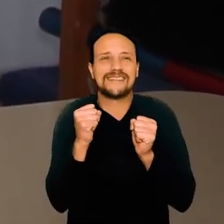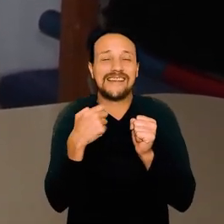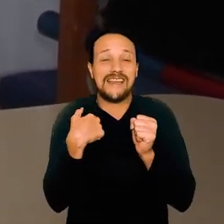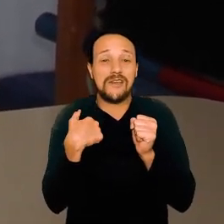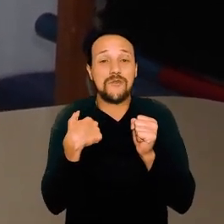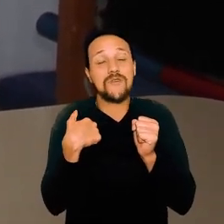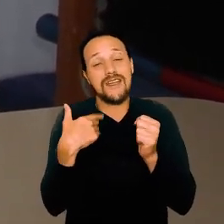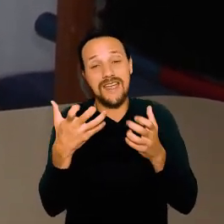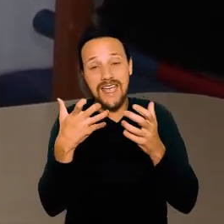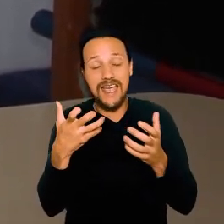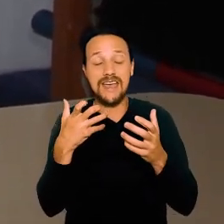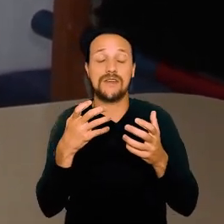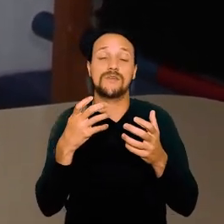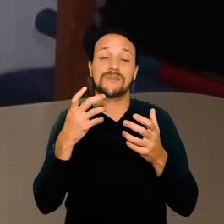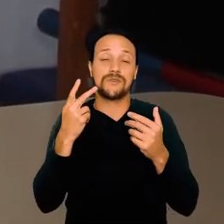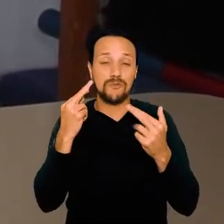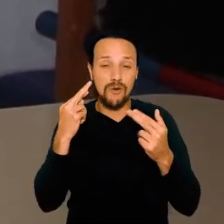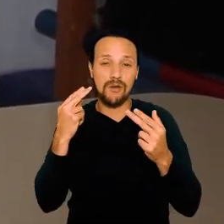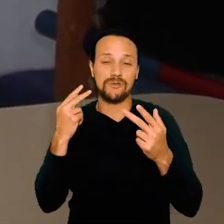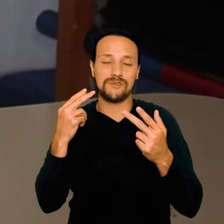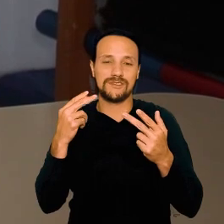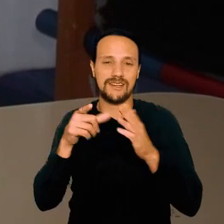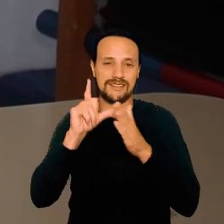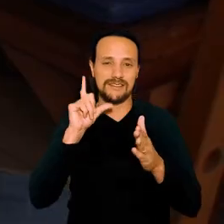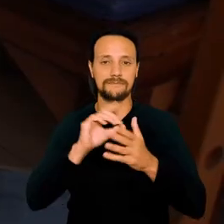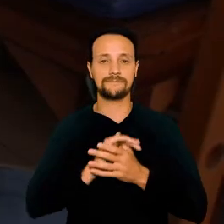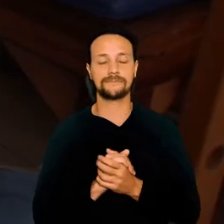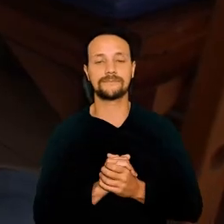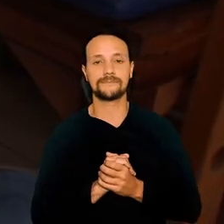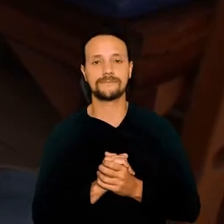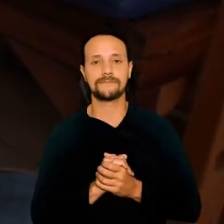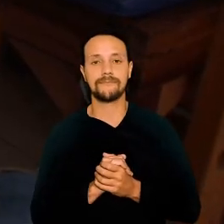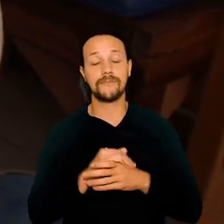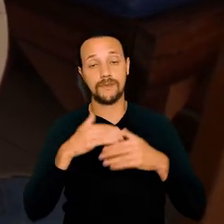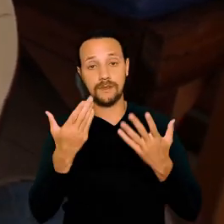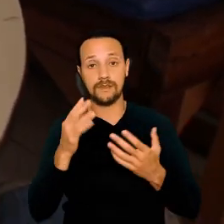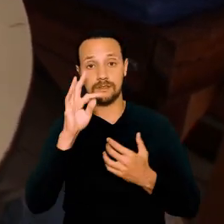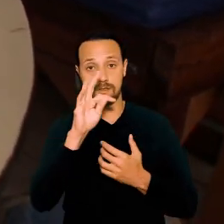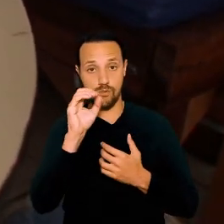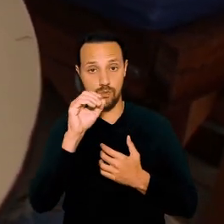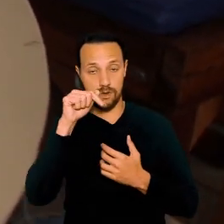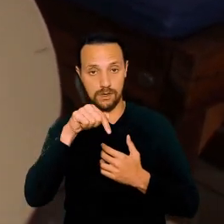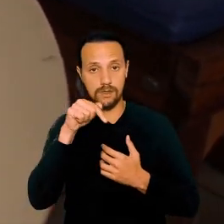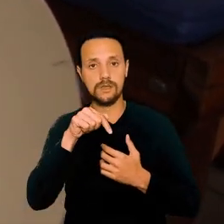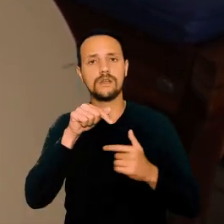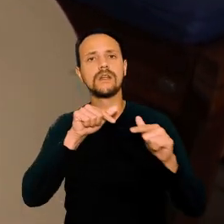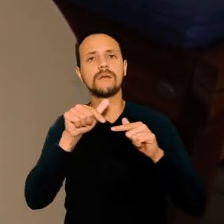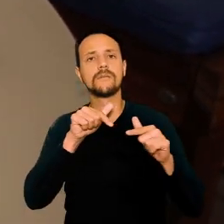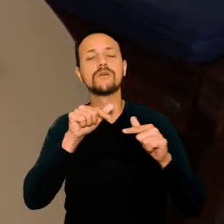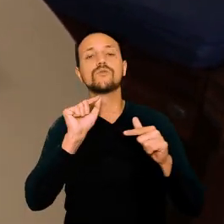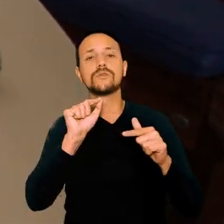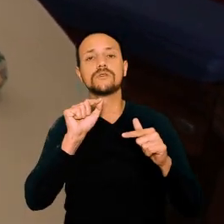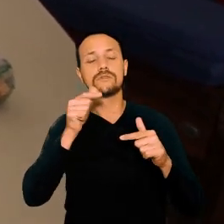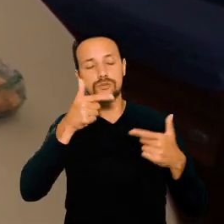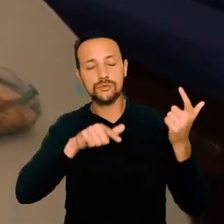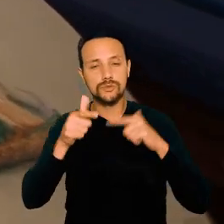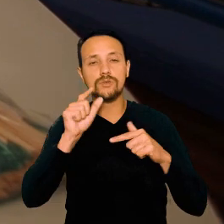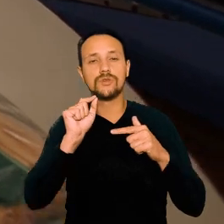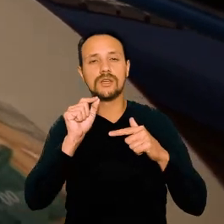doença degenerativa, a gente pensa como se fosse uma sentença de morte, mas a partir daí